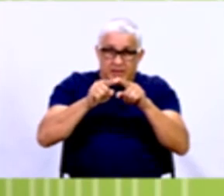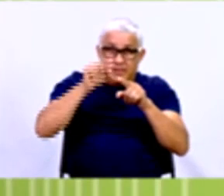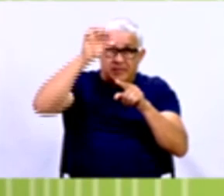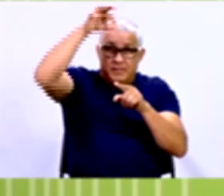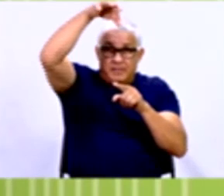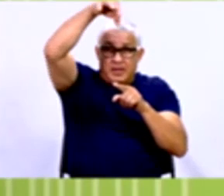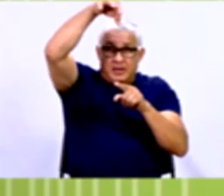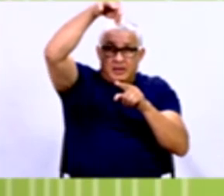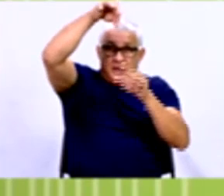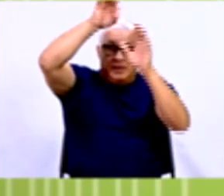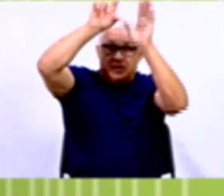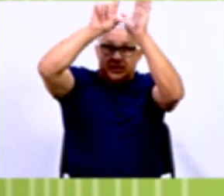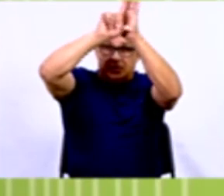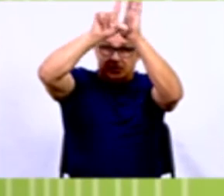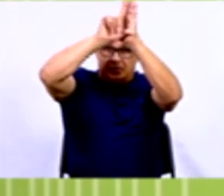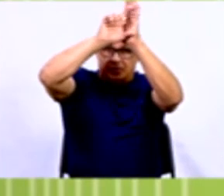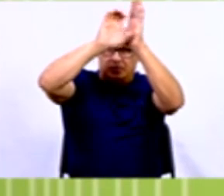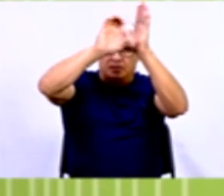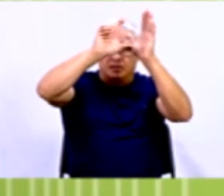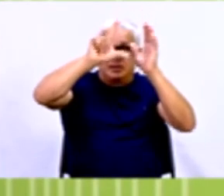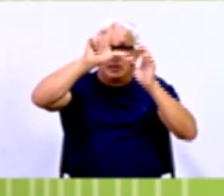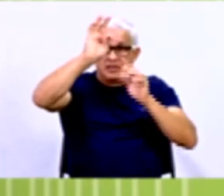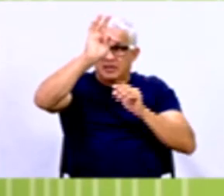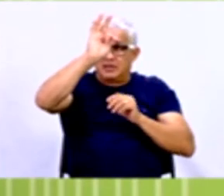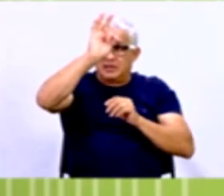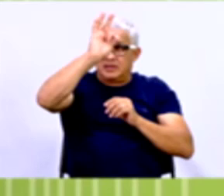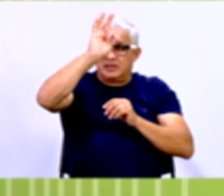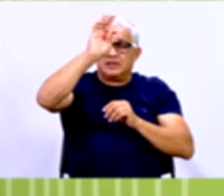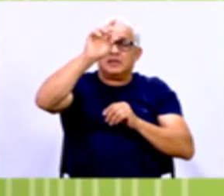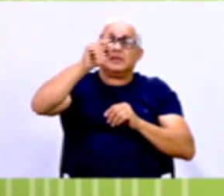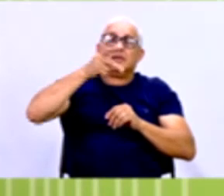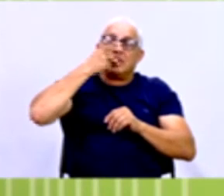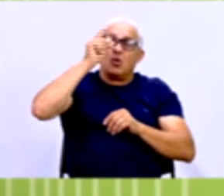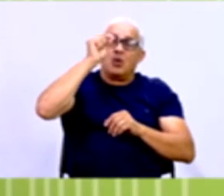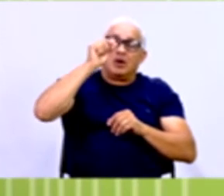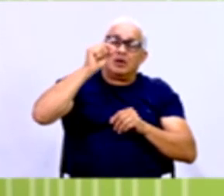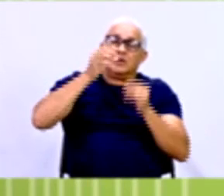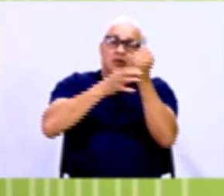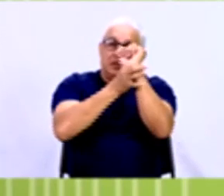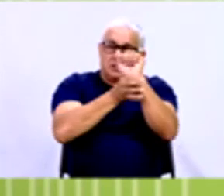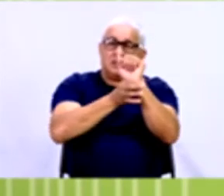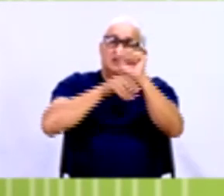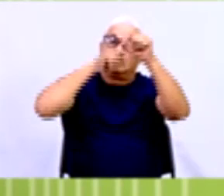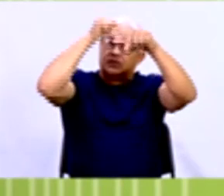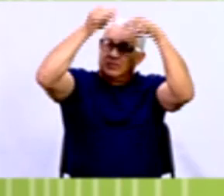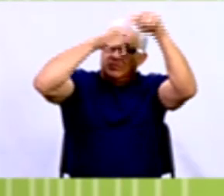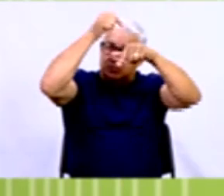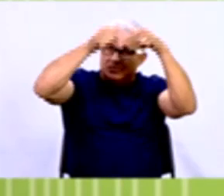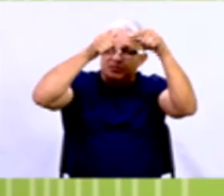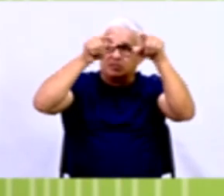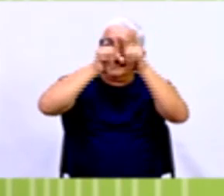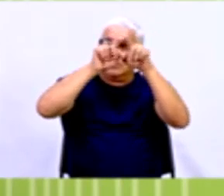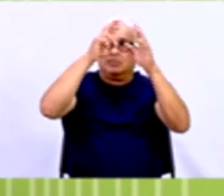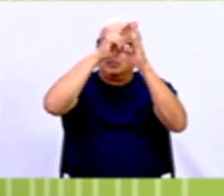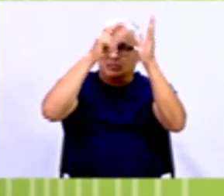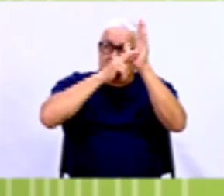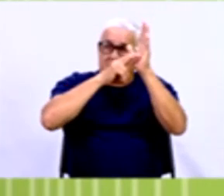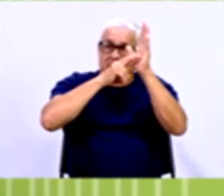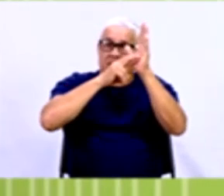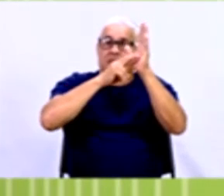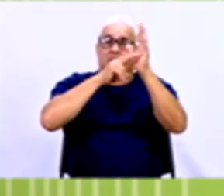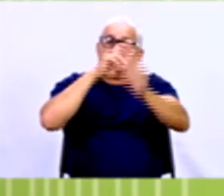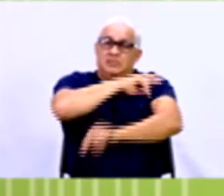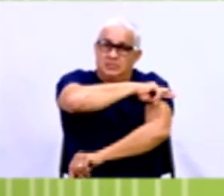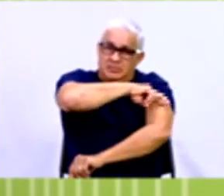estão as leis, as consolidações das leis de trabalho, que falam sobre segurança de trabalho, estão as normas